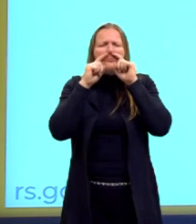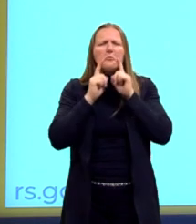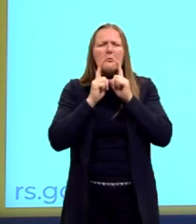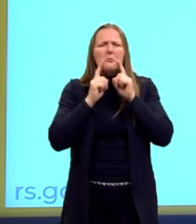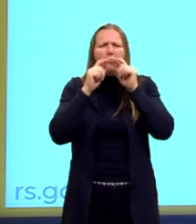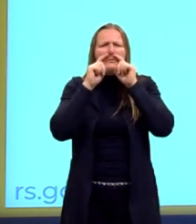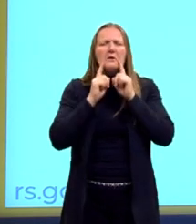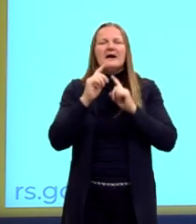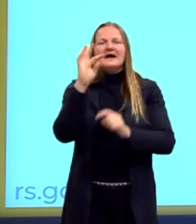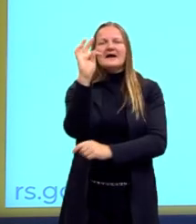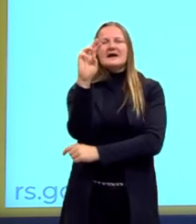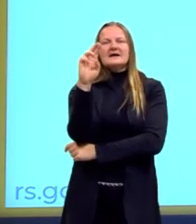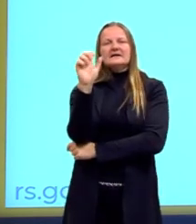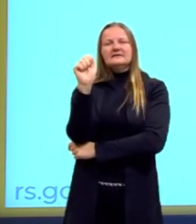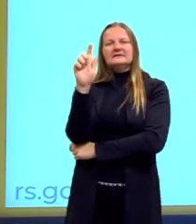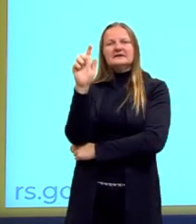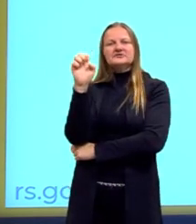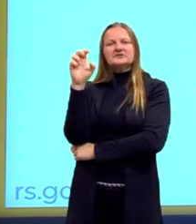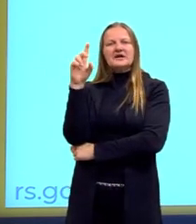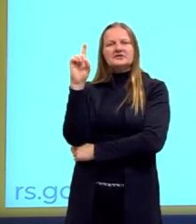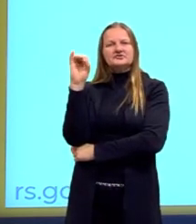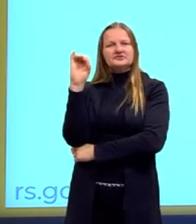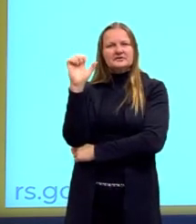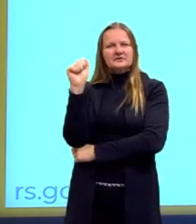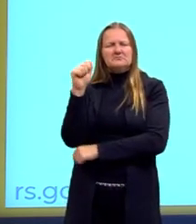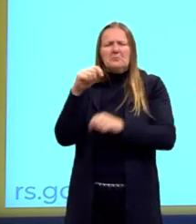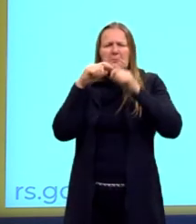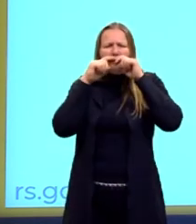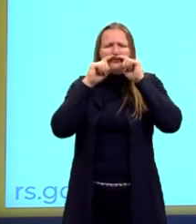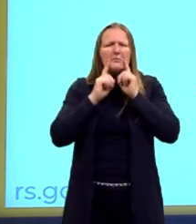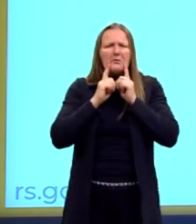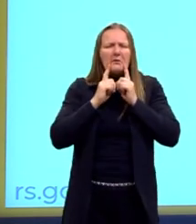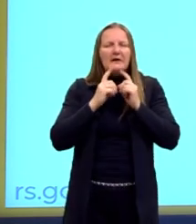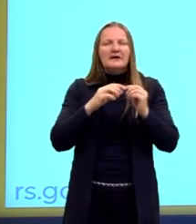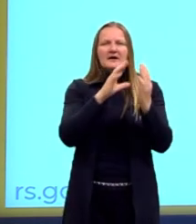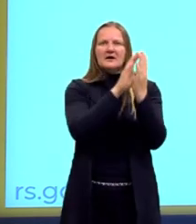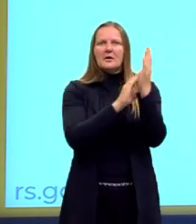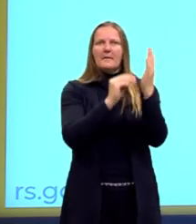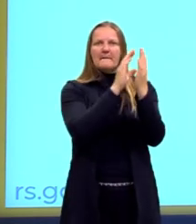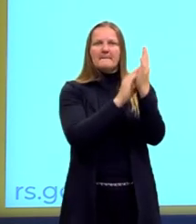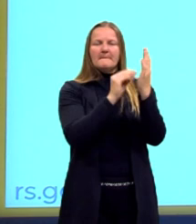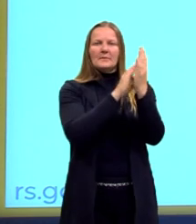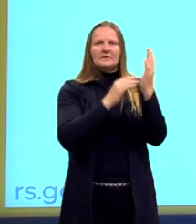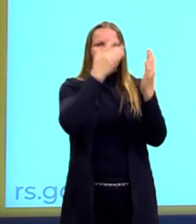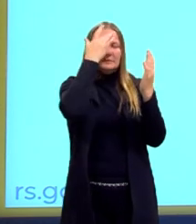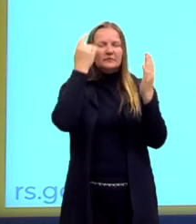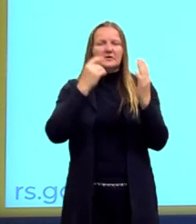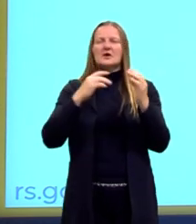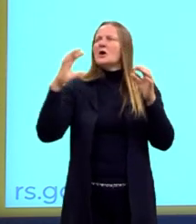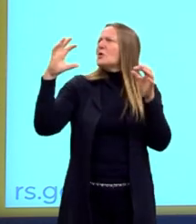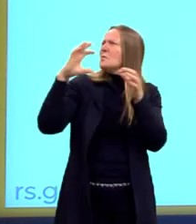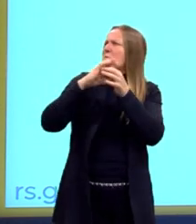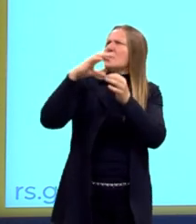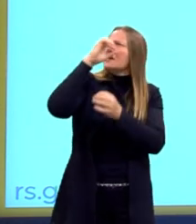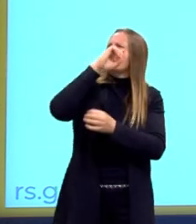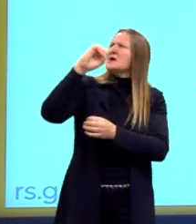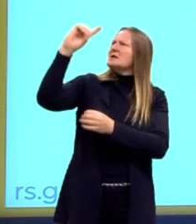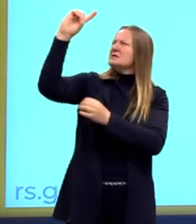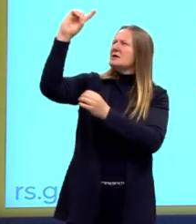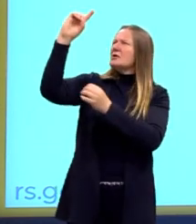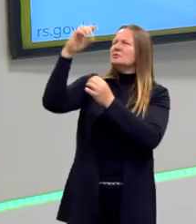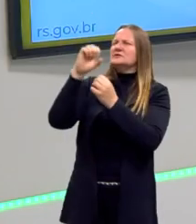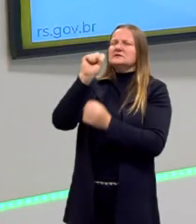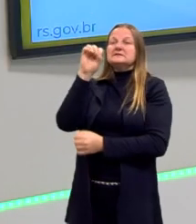ela ela não falava de pessoas comuns a tragédia falava de essa relação com deuses com semideuses